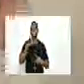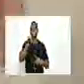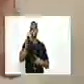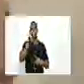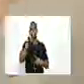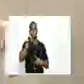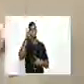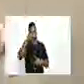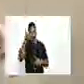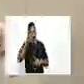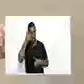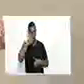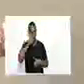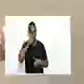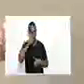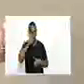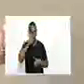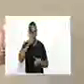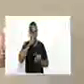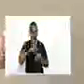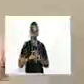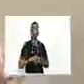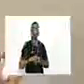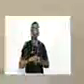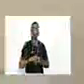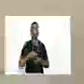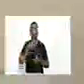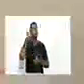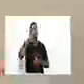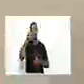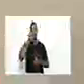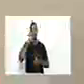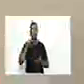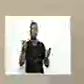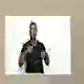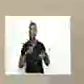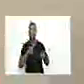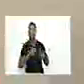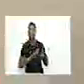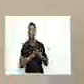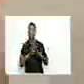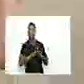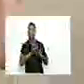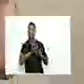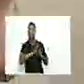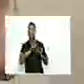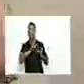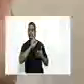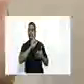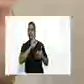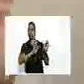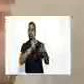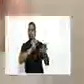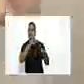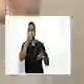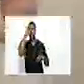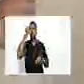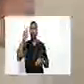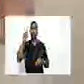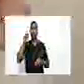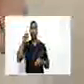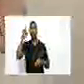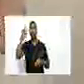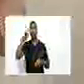um Ganchinho de de de de rede Vimos que ficou caro e e agora foi deram a ideia agora de um